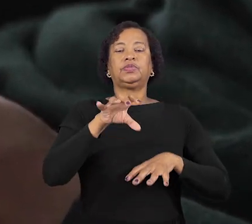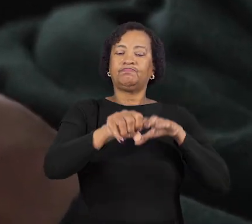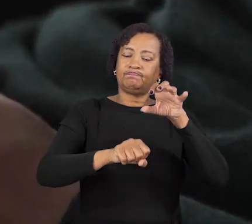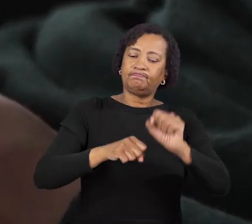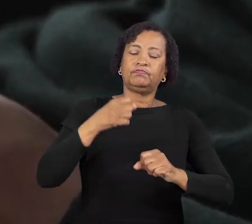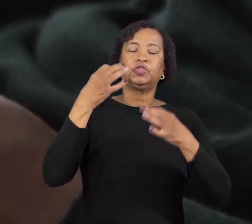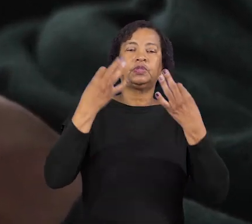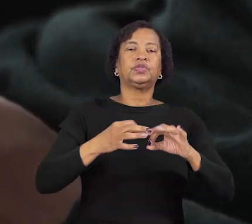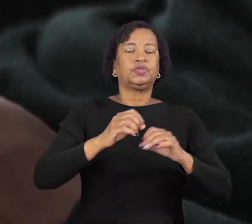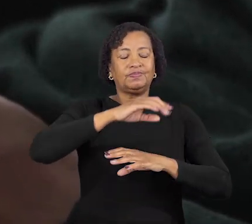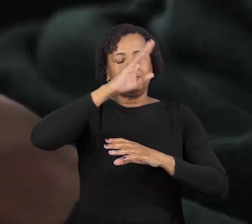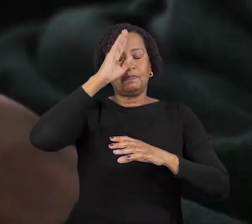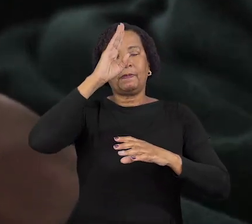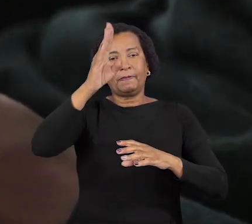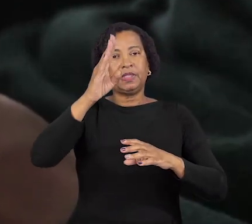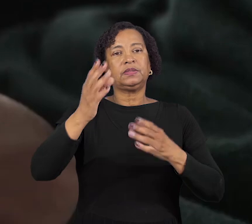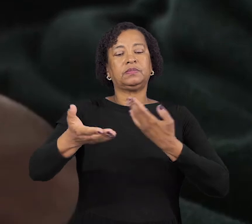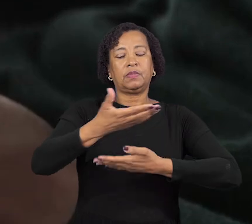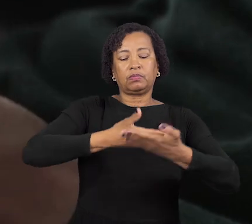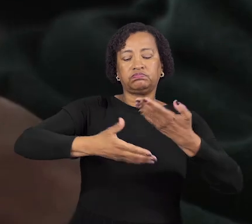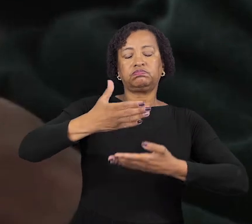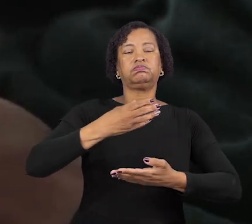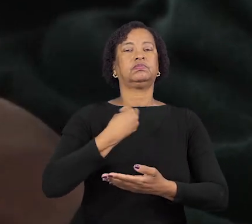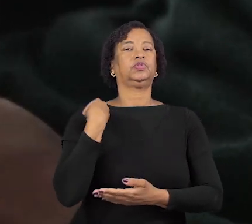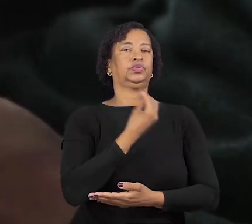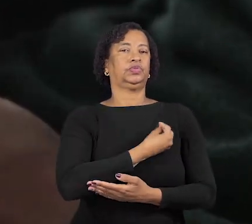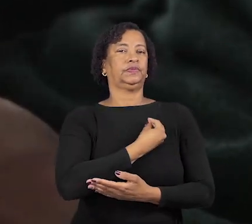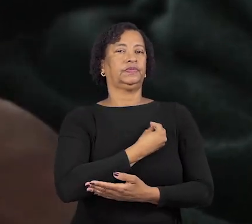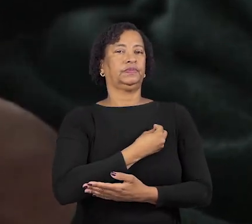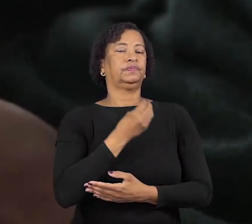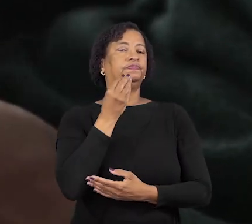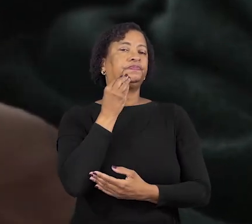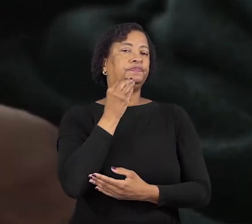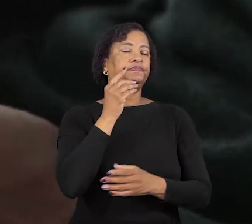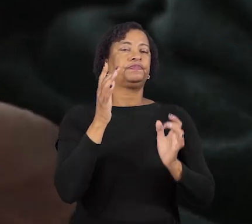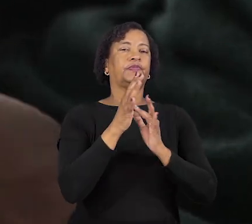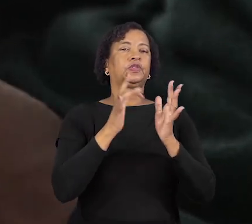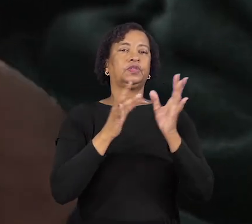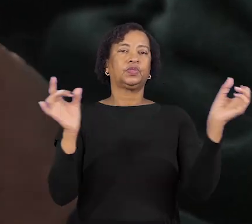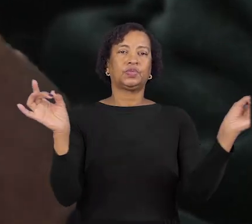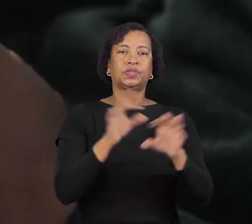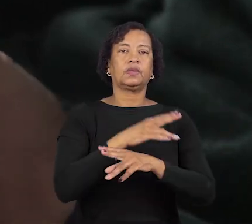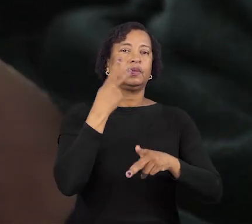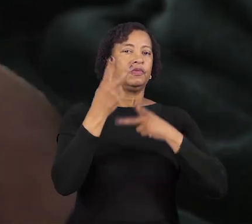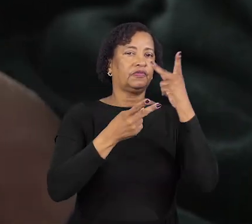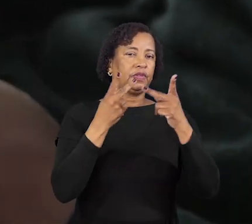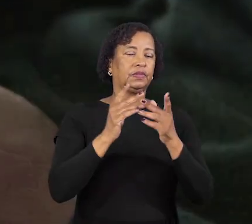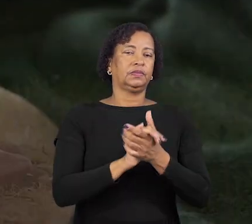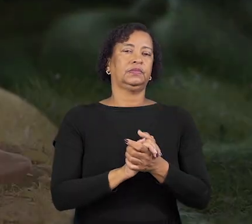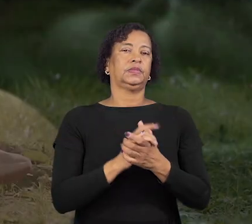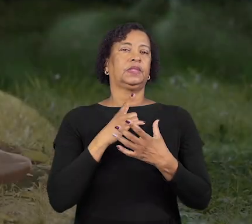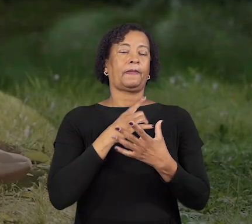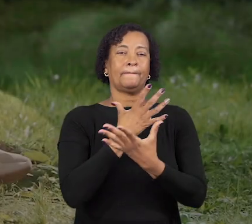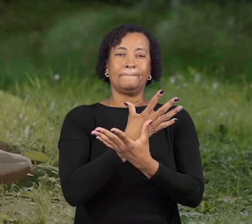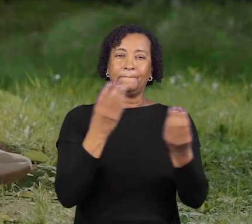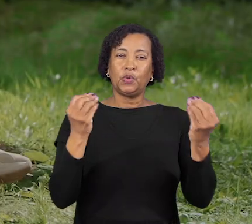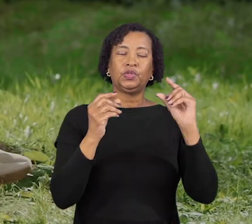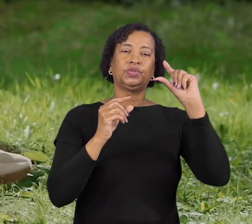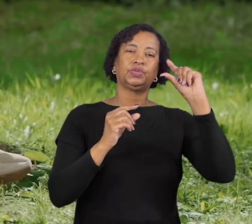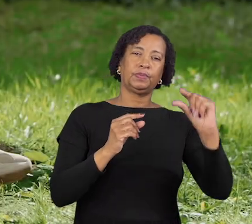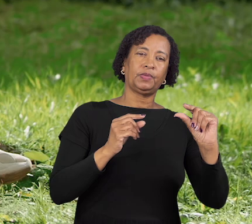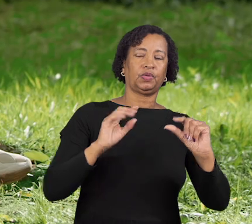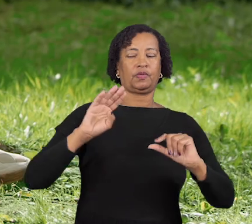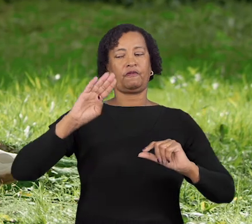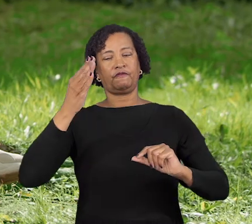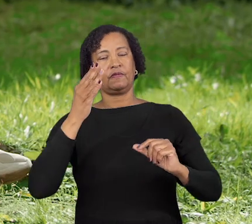buscar a justiça como prioridade número 1 em nossas vidas. Observe que Jesus termina seu convite dizendo, há muitos e há poucos,